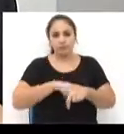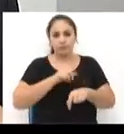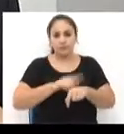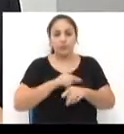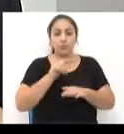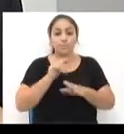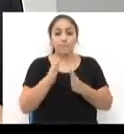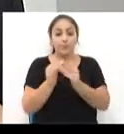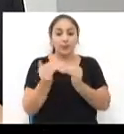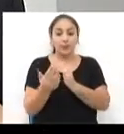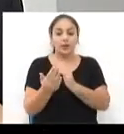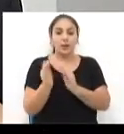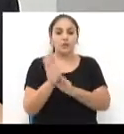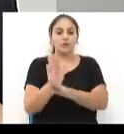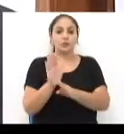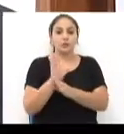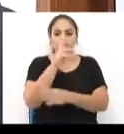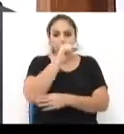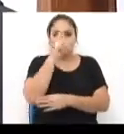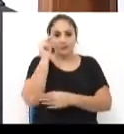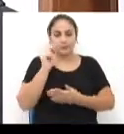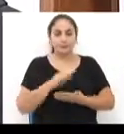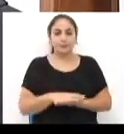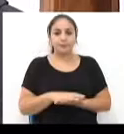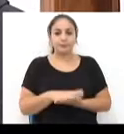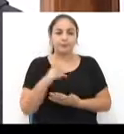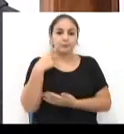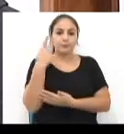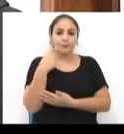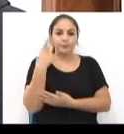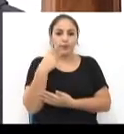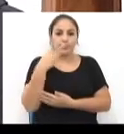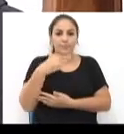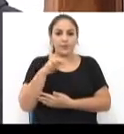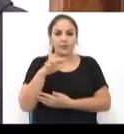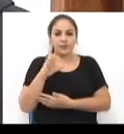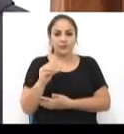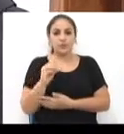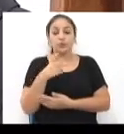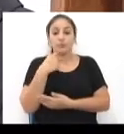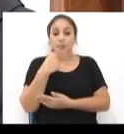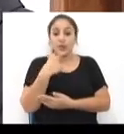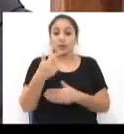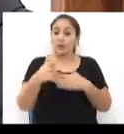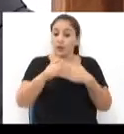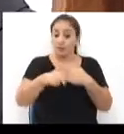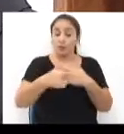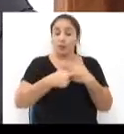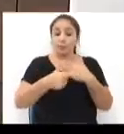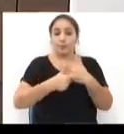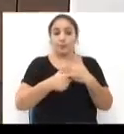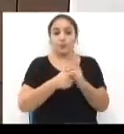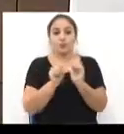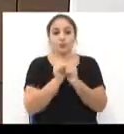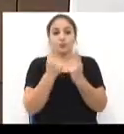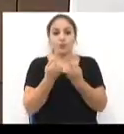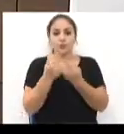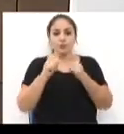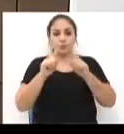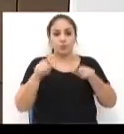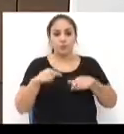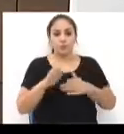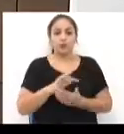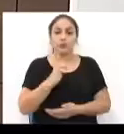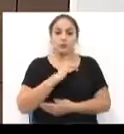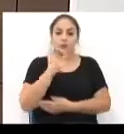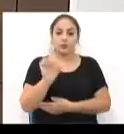tempo por uma ajuda do poder público. O vereador Márcio Patucci reforça que é papel dos gestores públicos garantir o direito